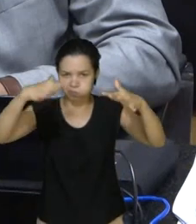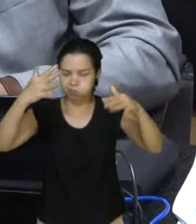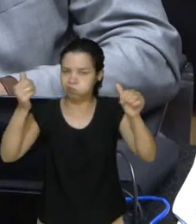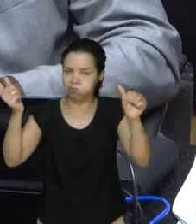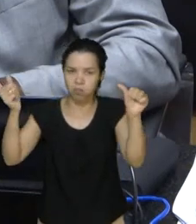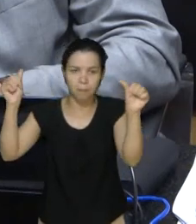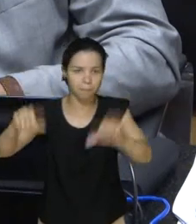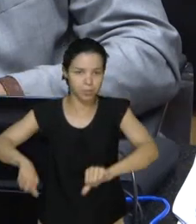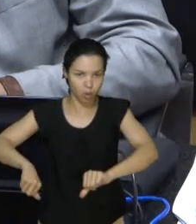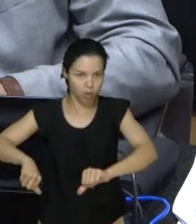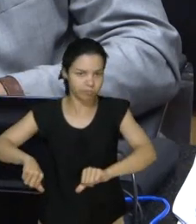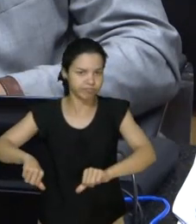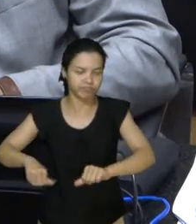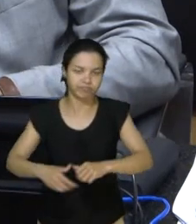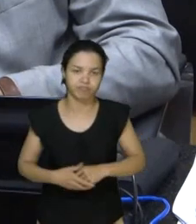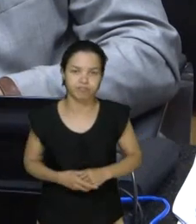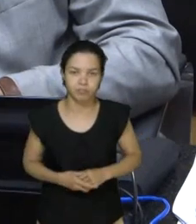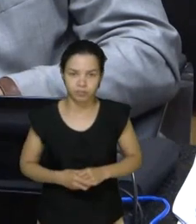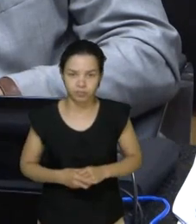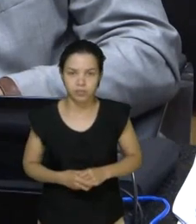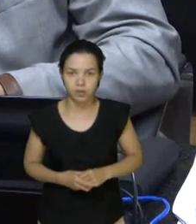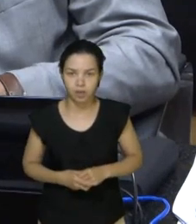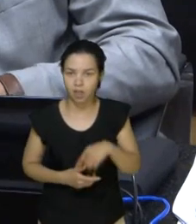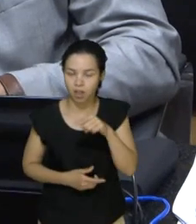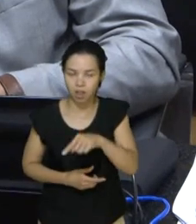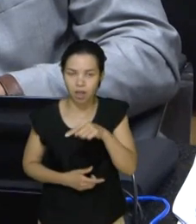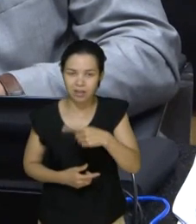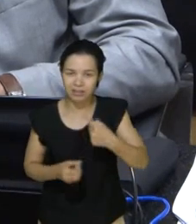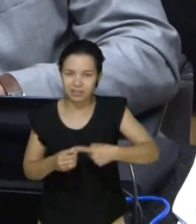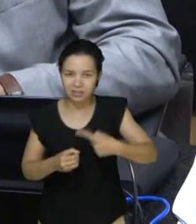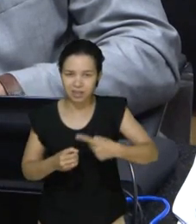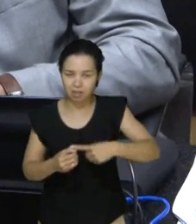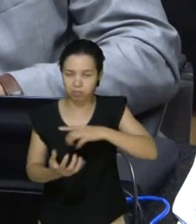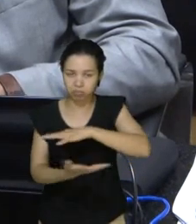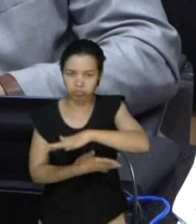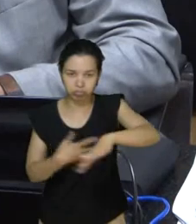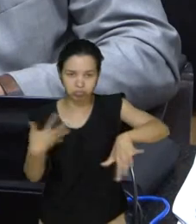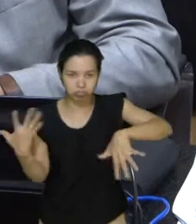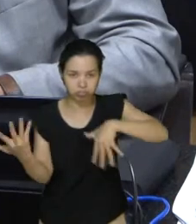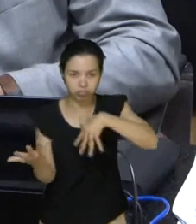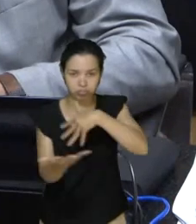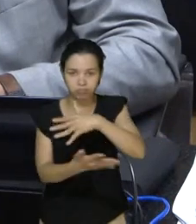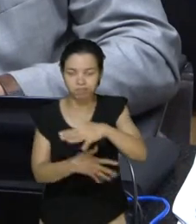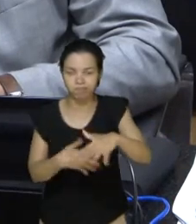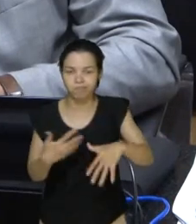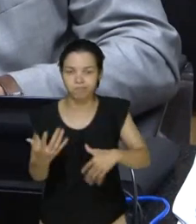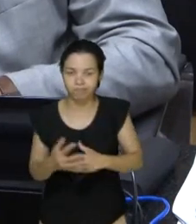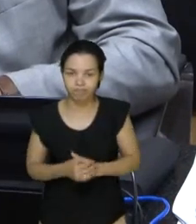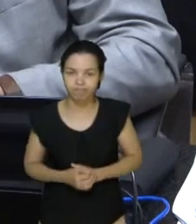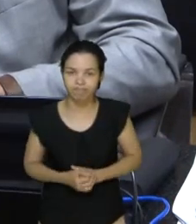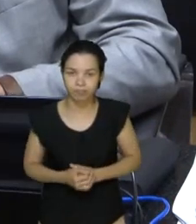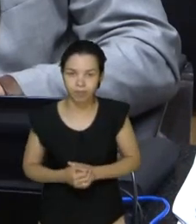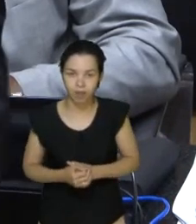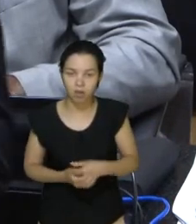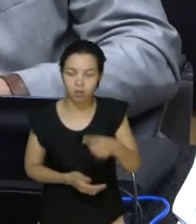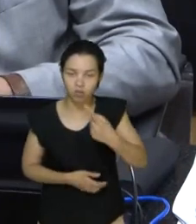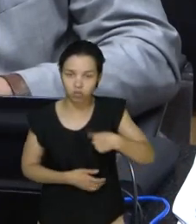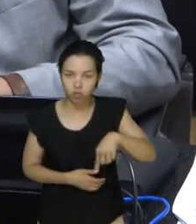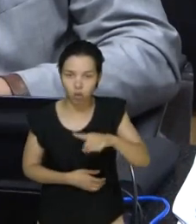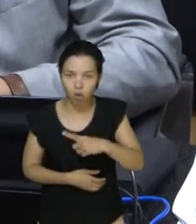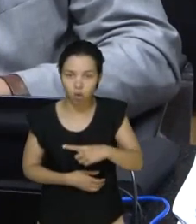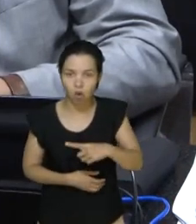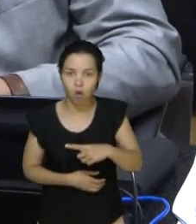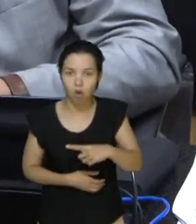cheia tão grande, e devastou a cidade. E nós estávamos,